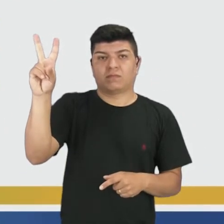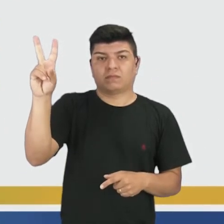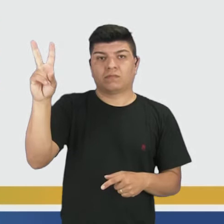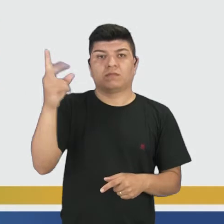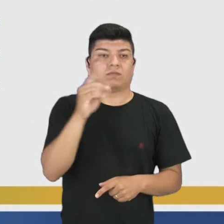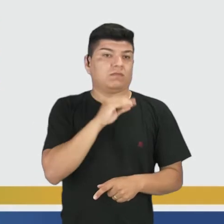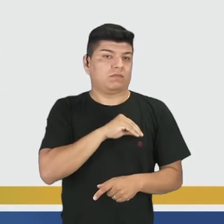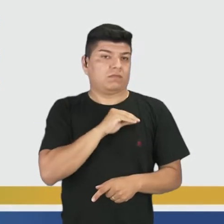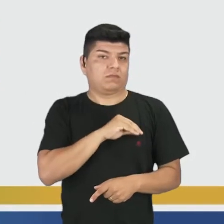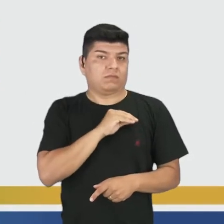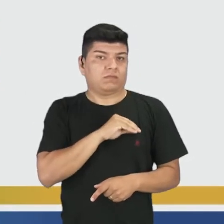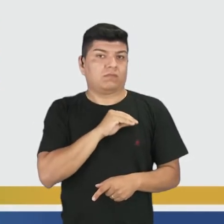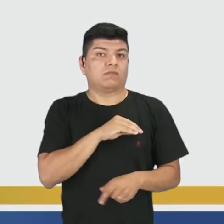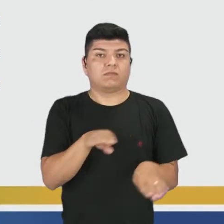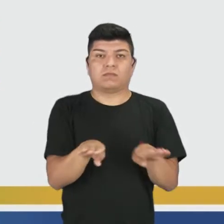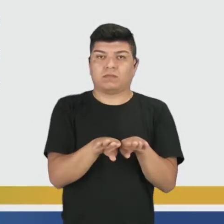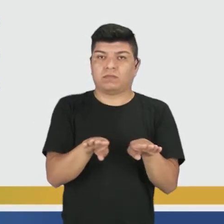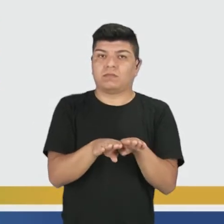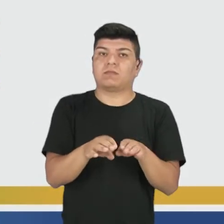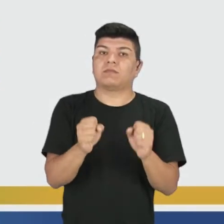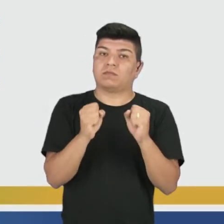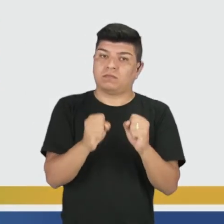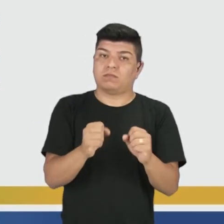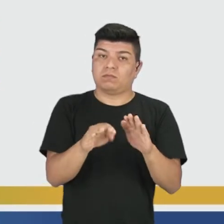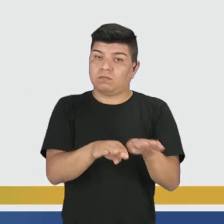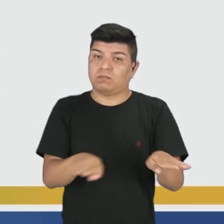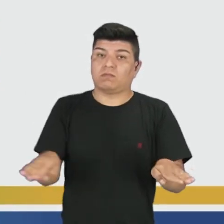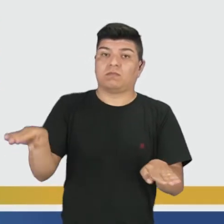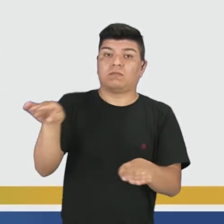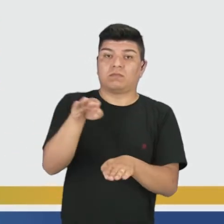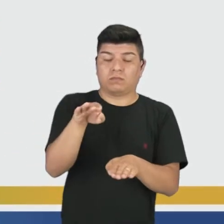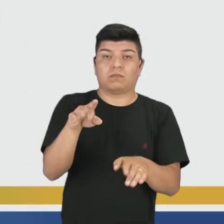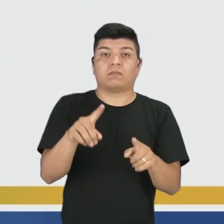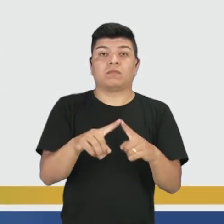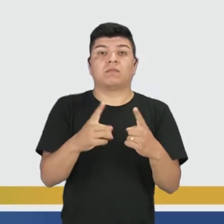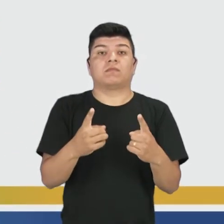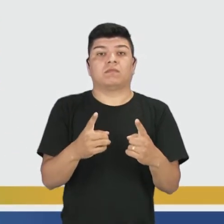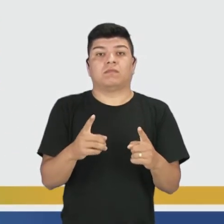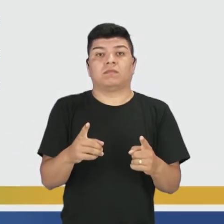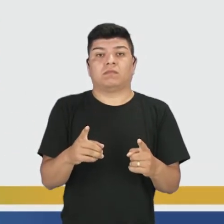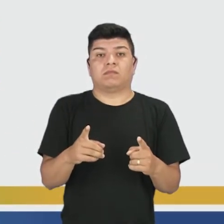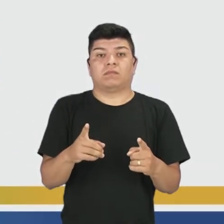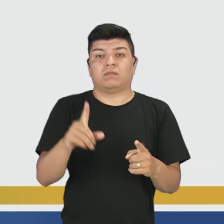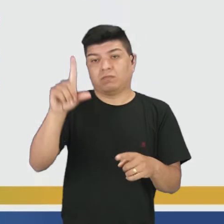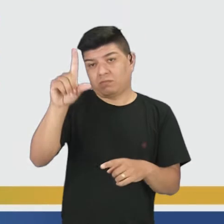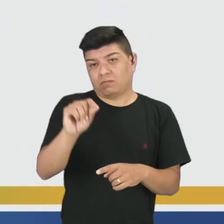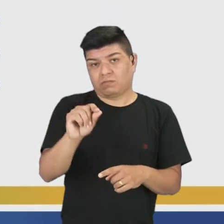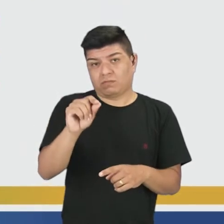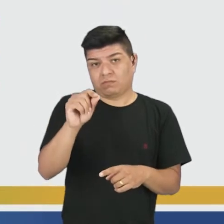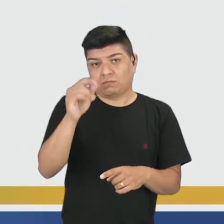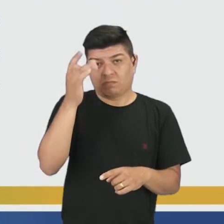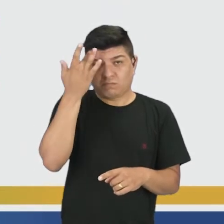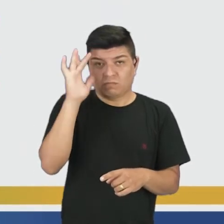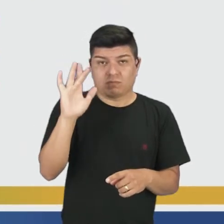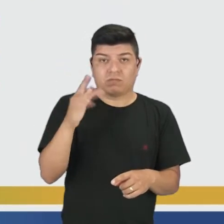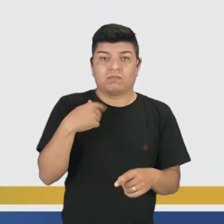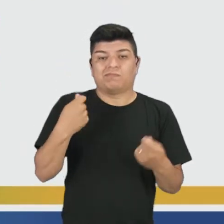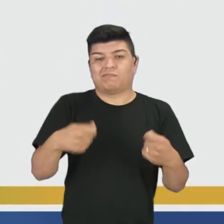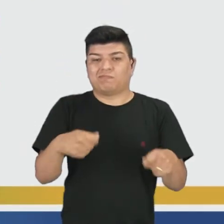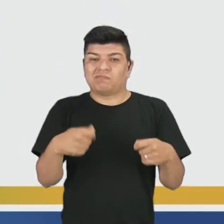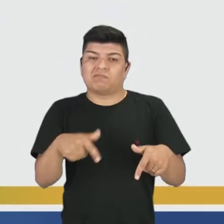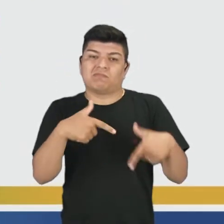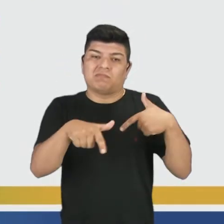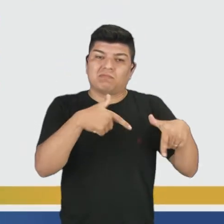das remunerações para os qualificados também pode ser superior. Enquanto isso, os menos qualificados ficam dependendo de